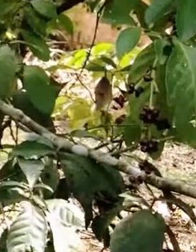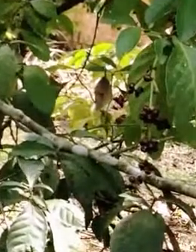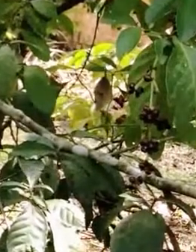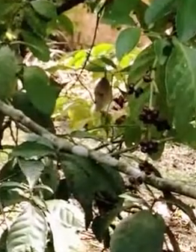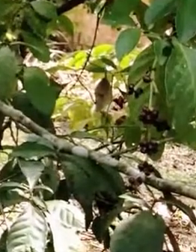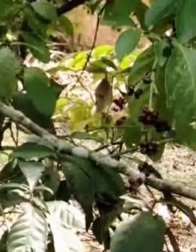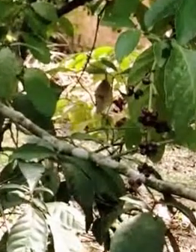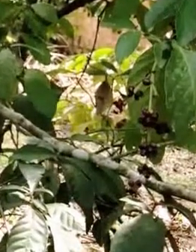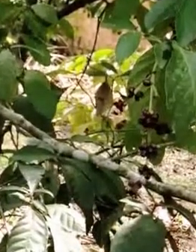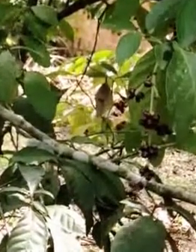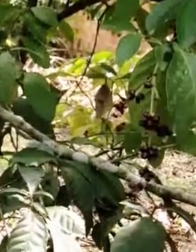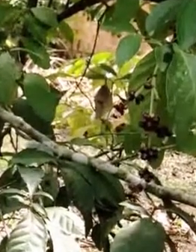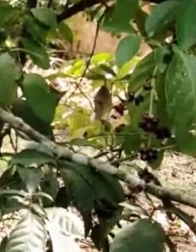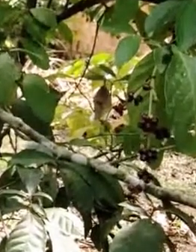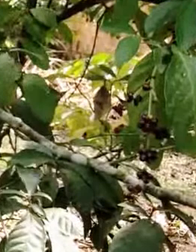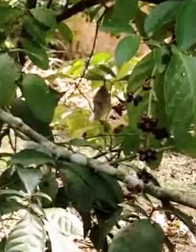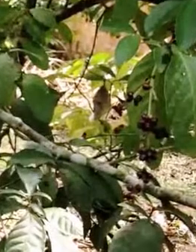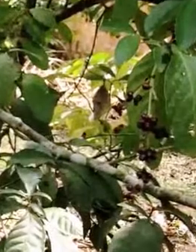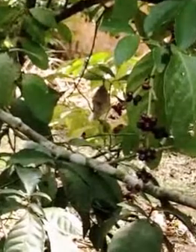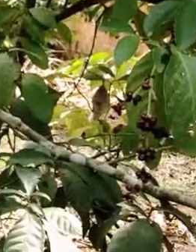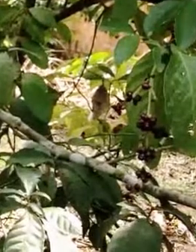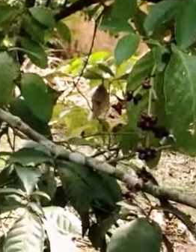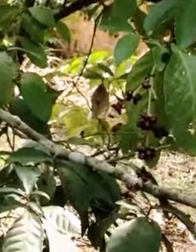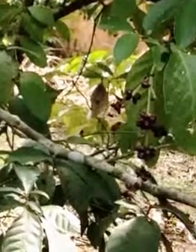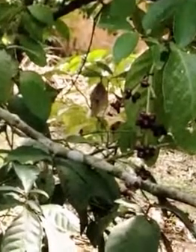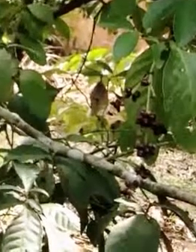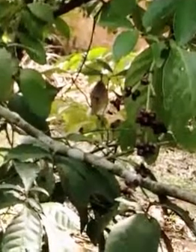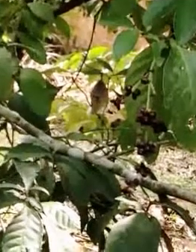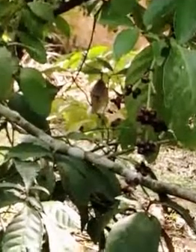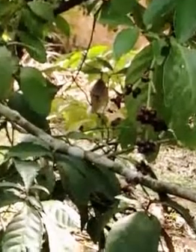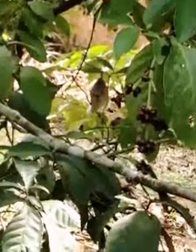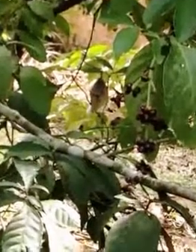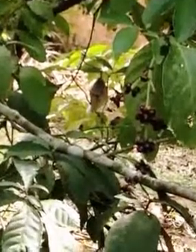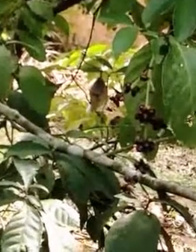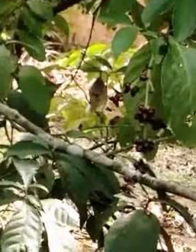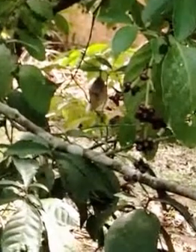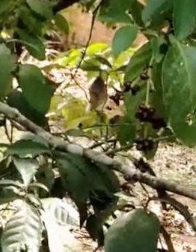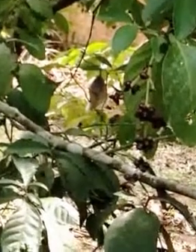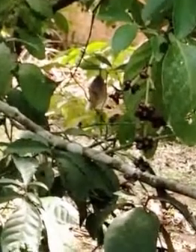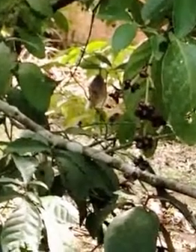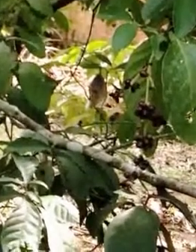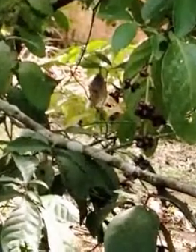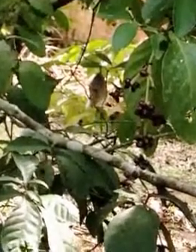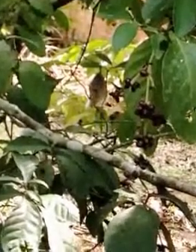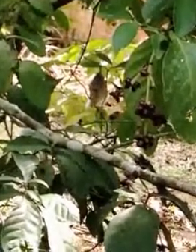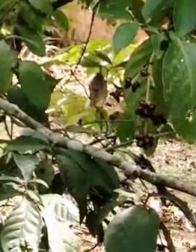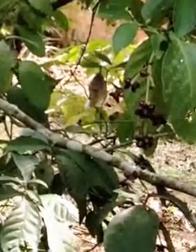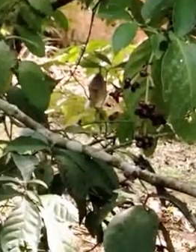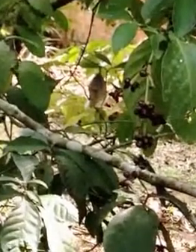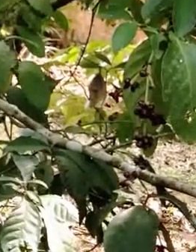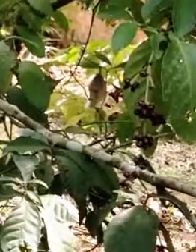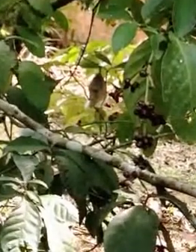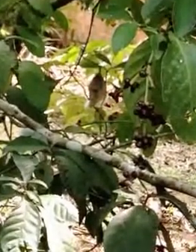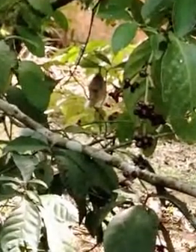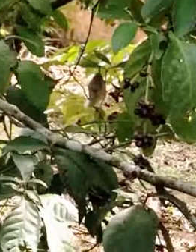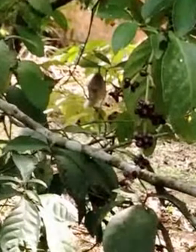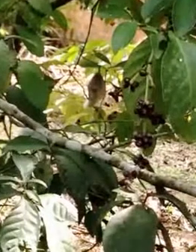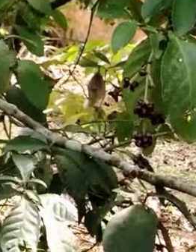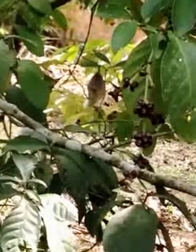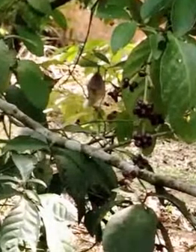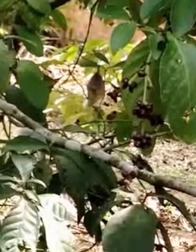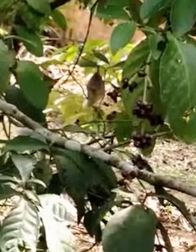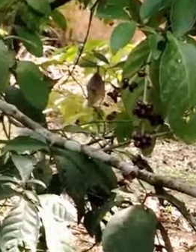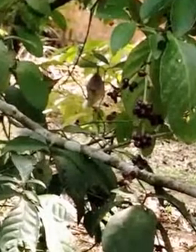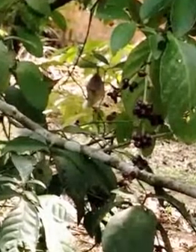entregar foi a sempre Virgem Maria. Quando